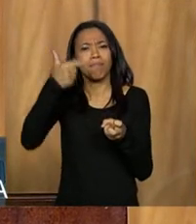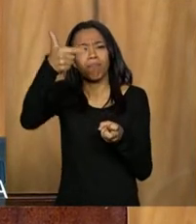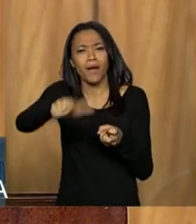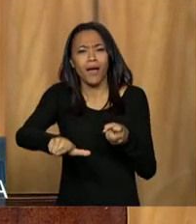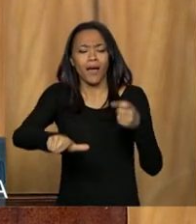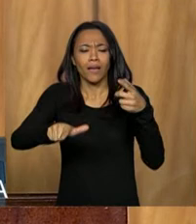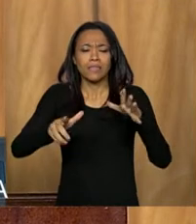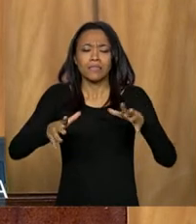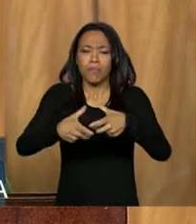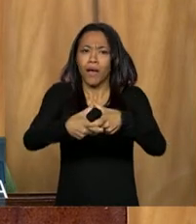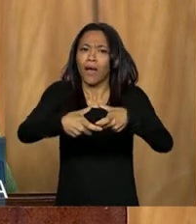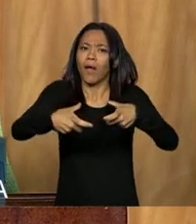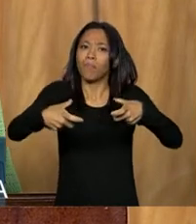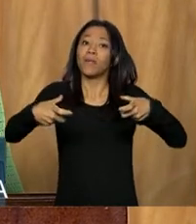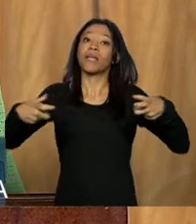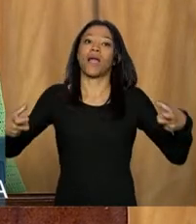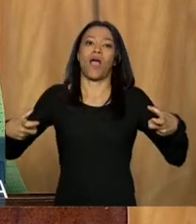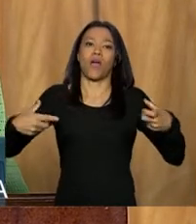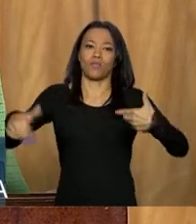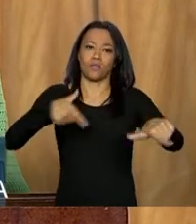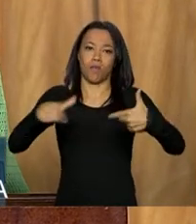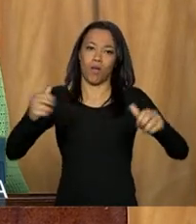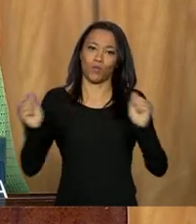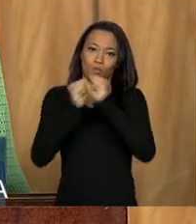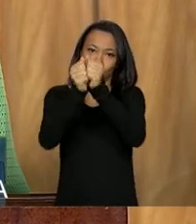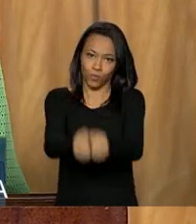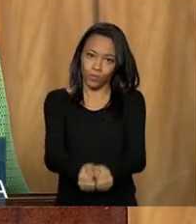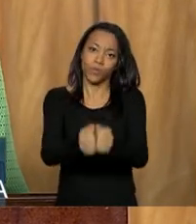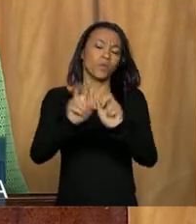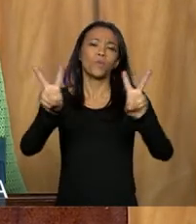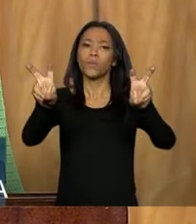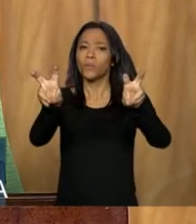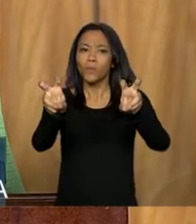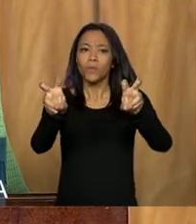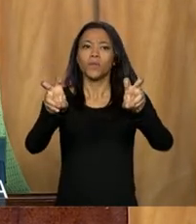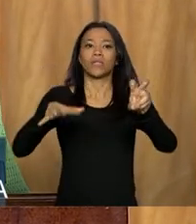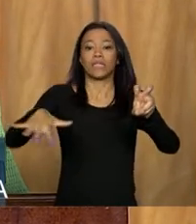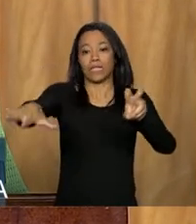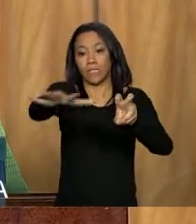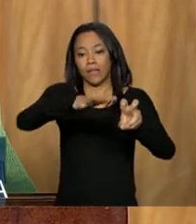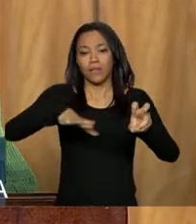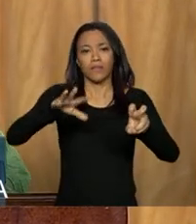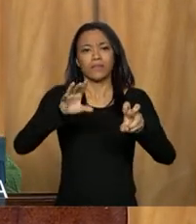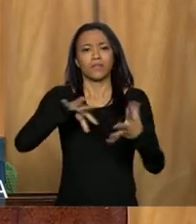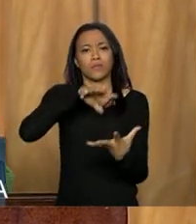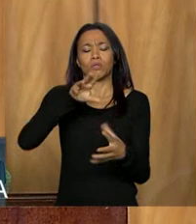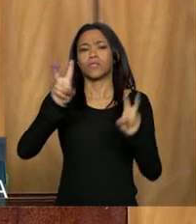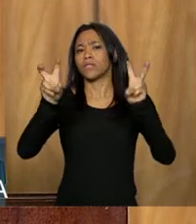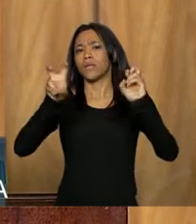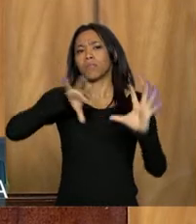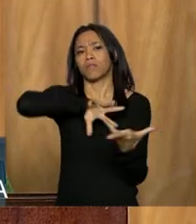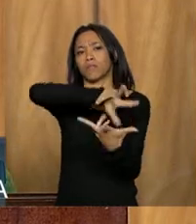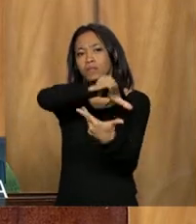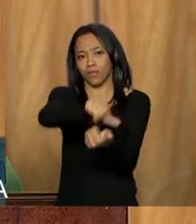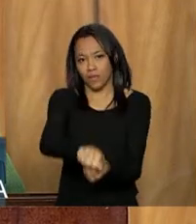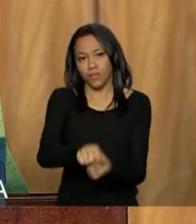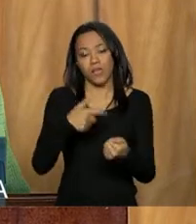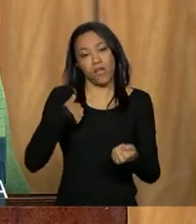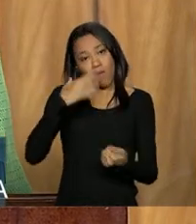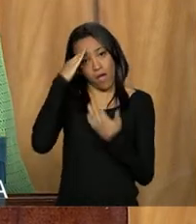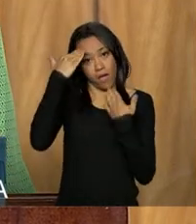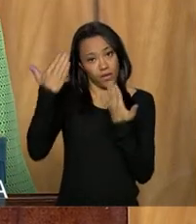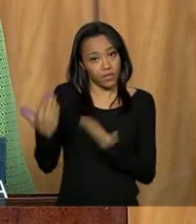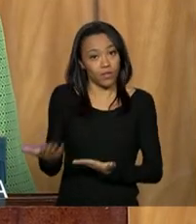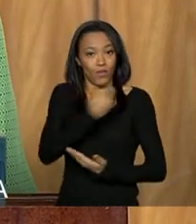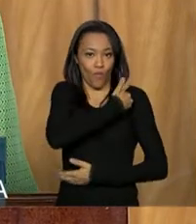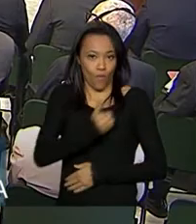estendermos a cooperação entre os dois países no que se diz respeito a assuntos regionais e internacionais. Agradeci o fato do